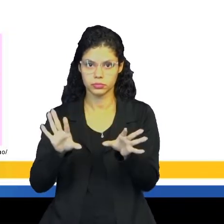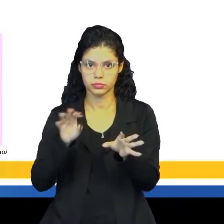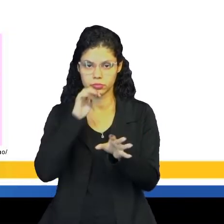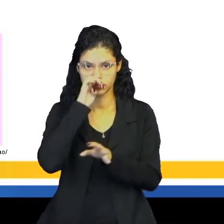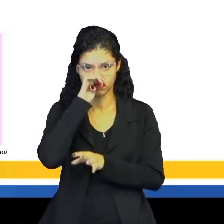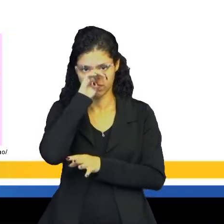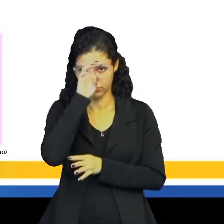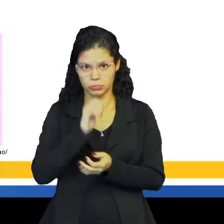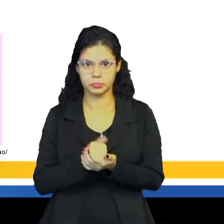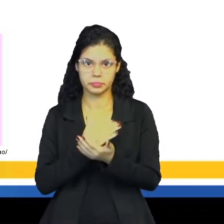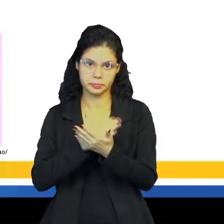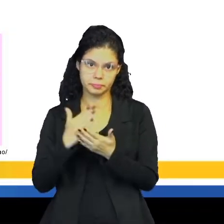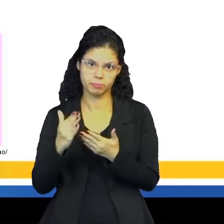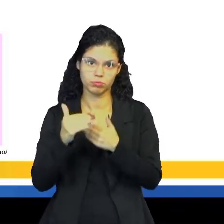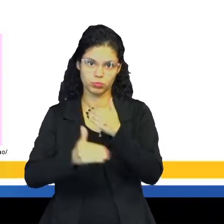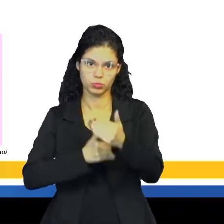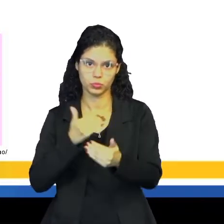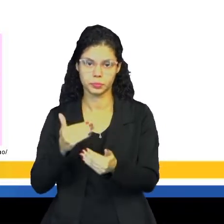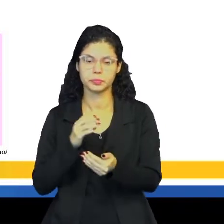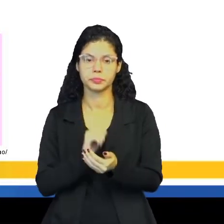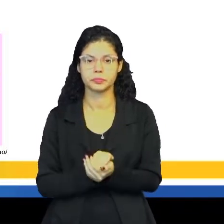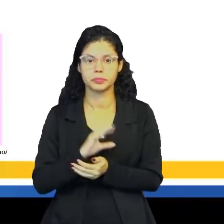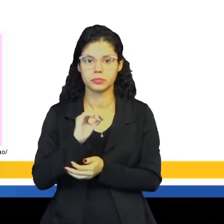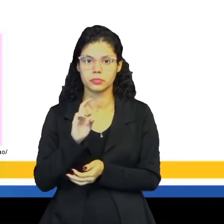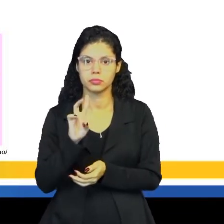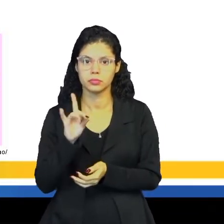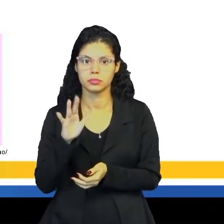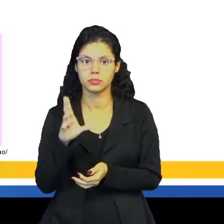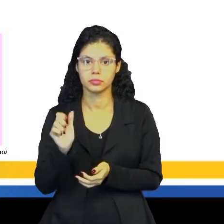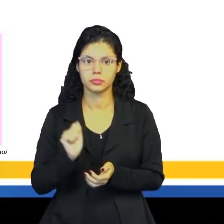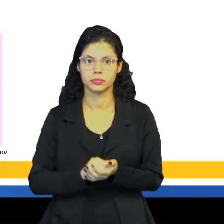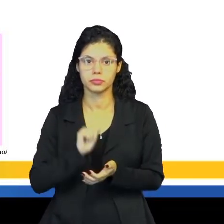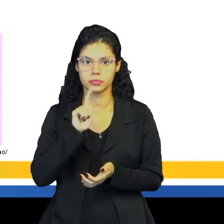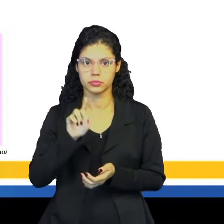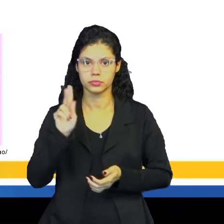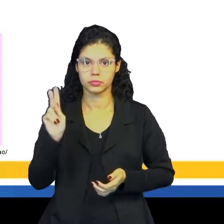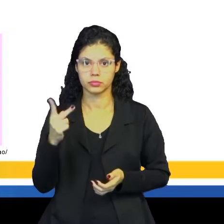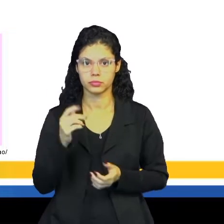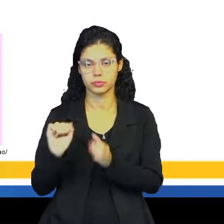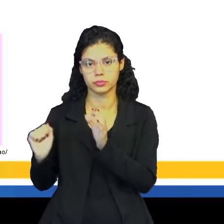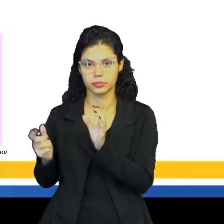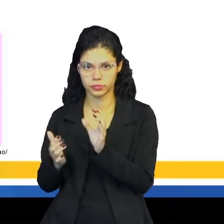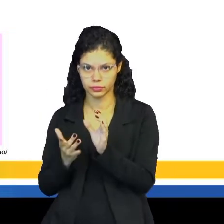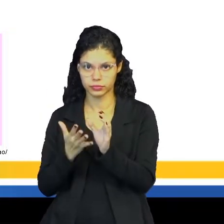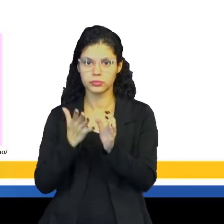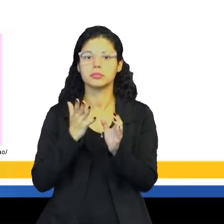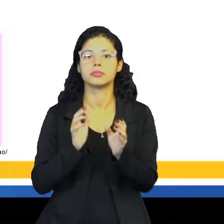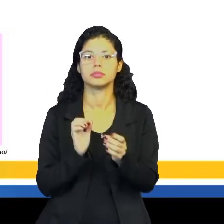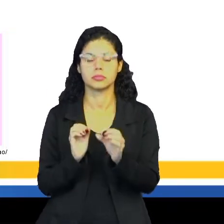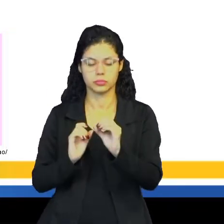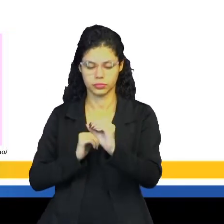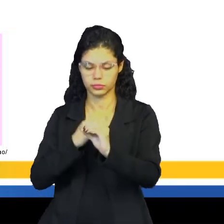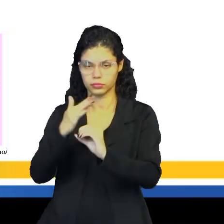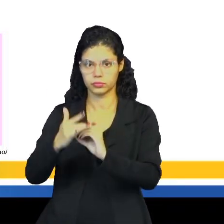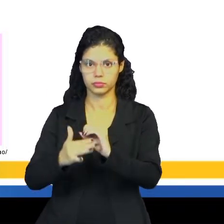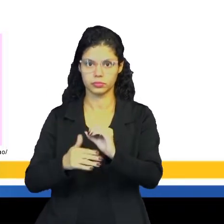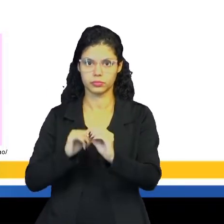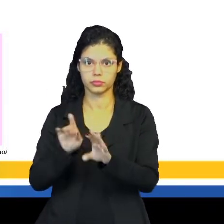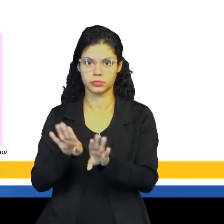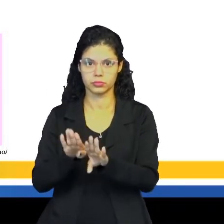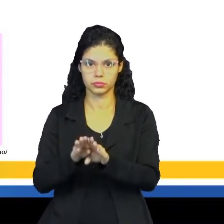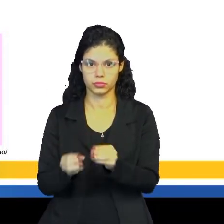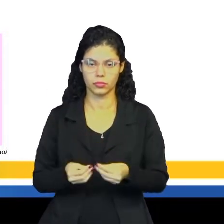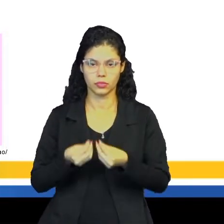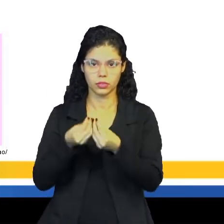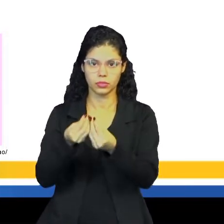óvulo, iniciando então o processo de ovulação. O LH, ele estimula a ovulação e a formação do corpo lúteo.